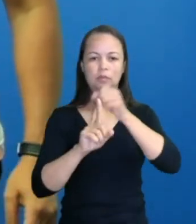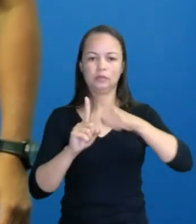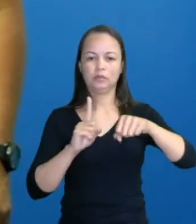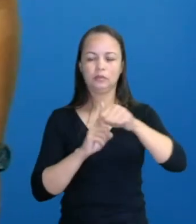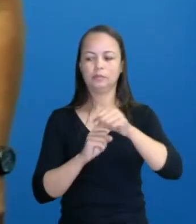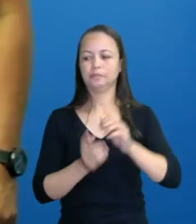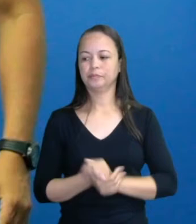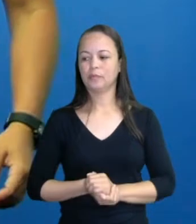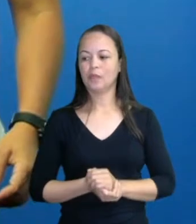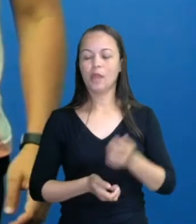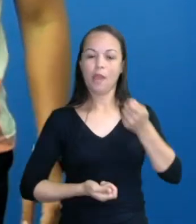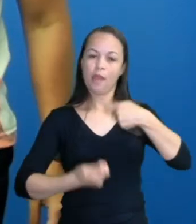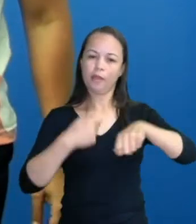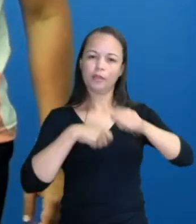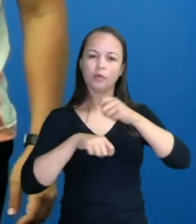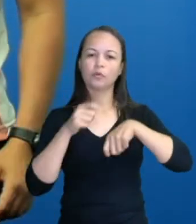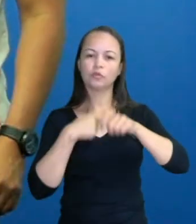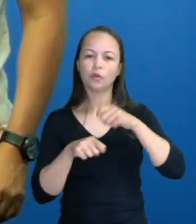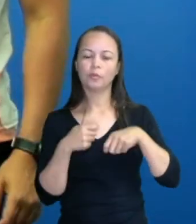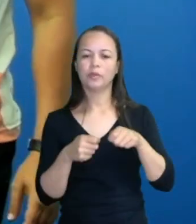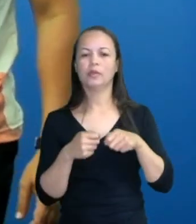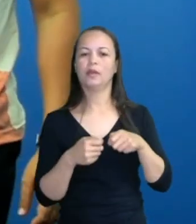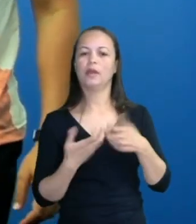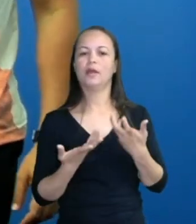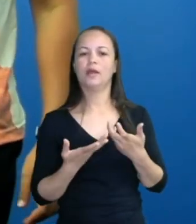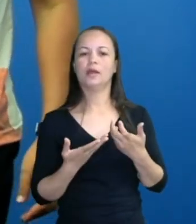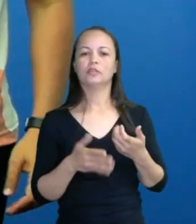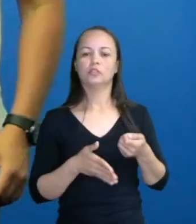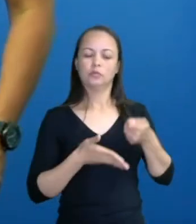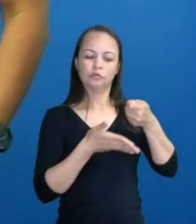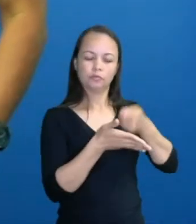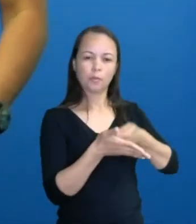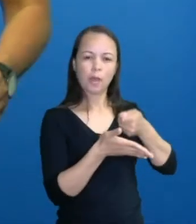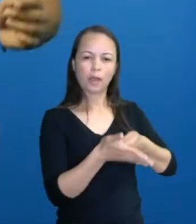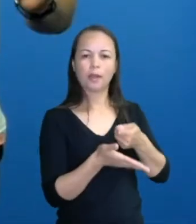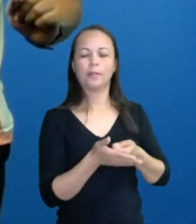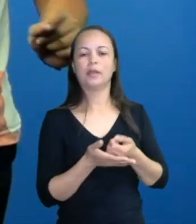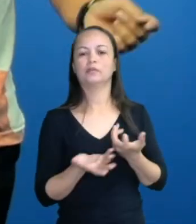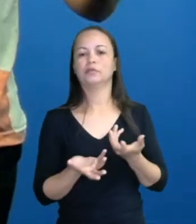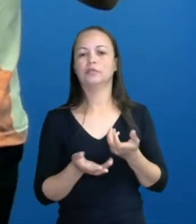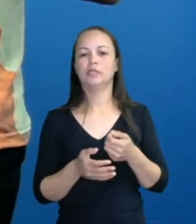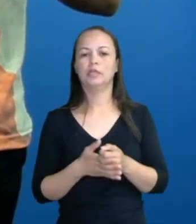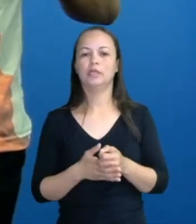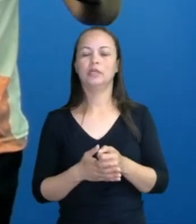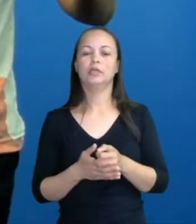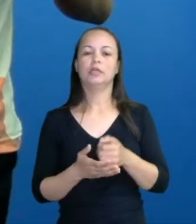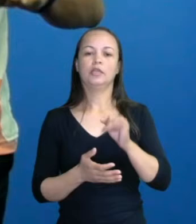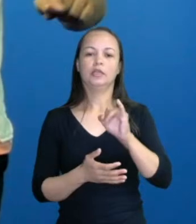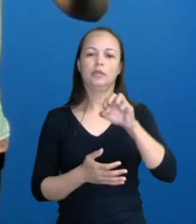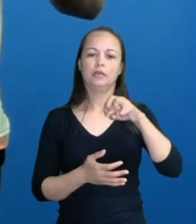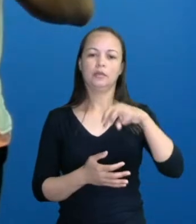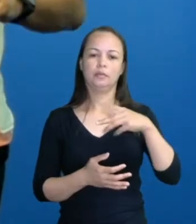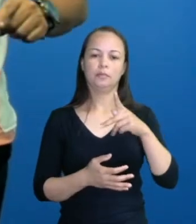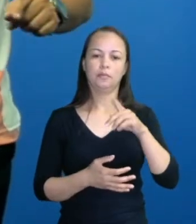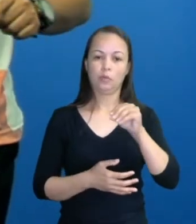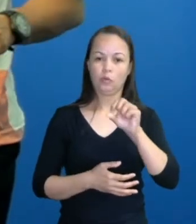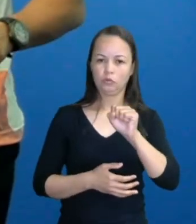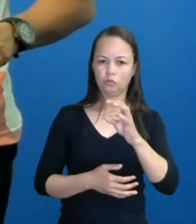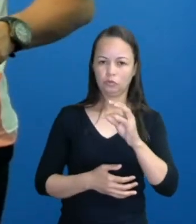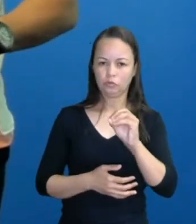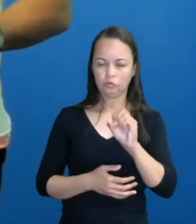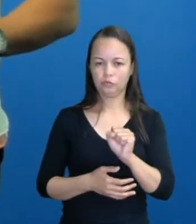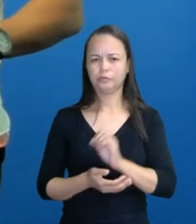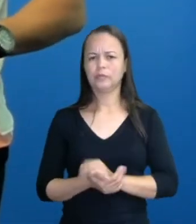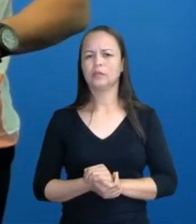agricultura de subsistência e o pagamento de impostos. Então, os servos, além de tudo isso, das